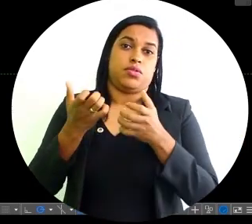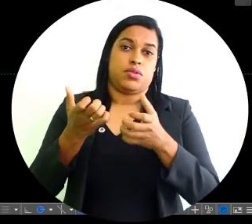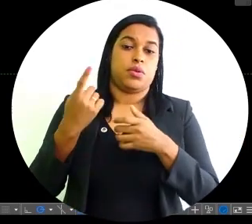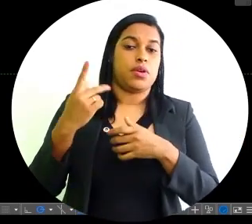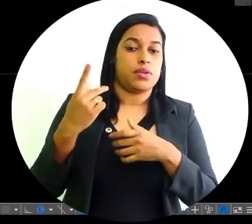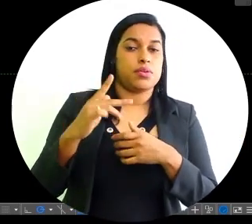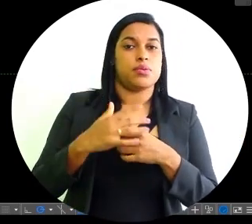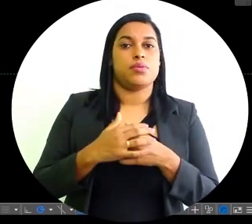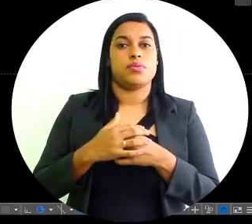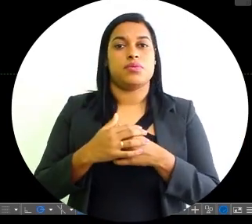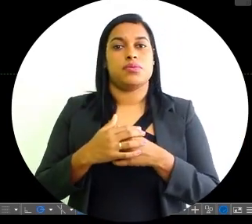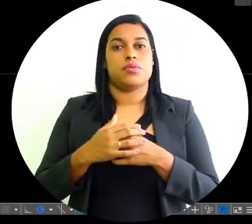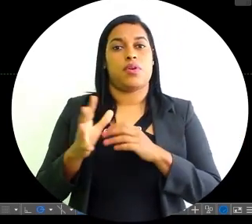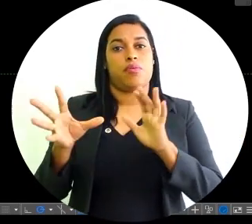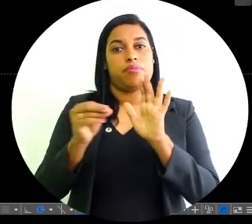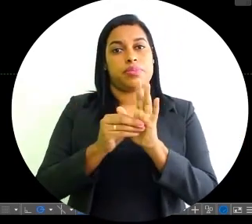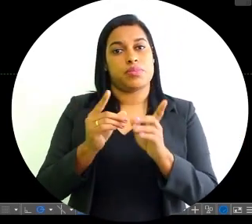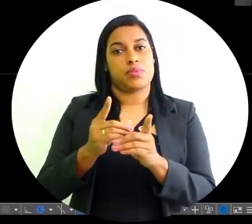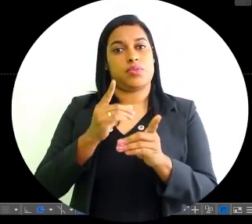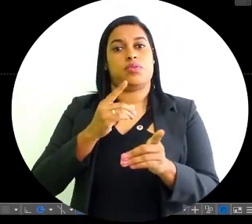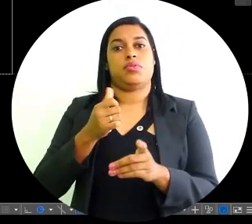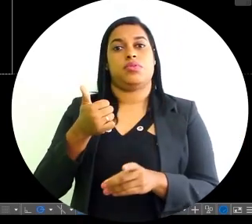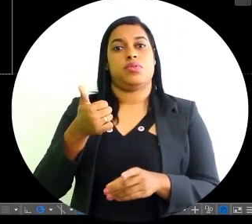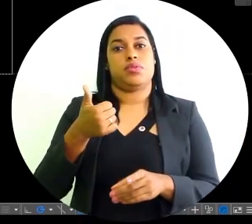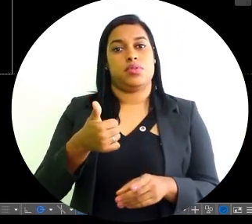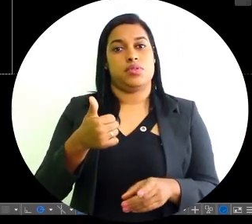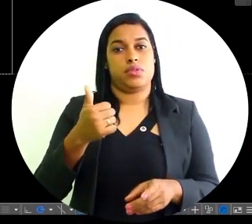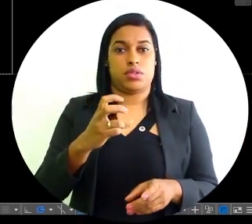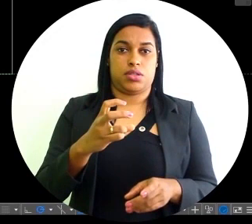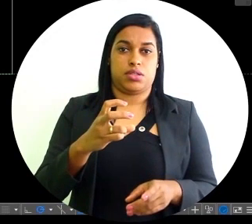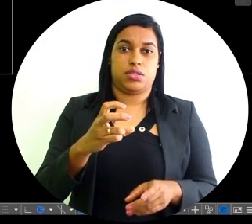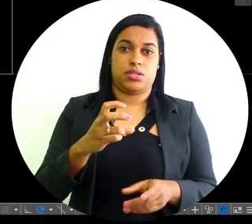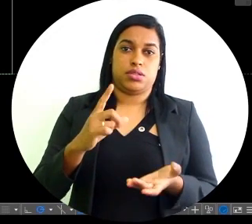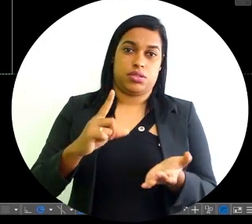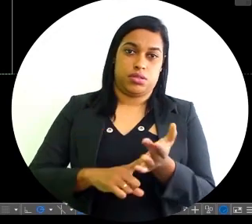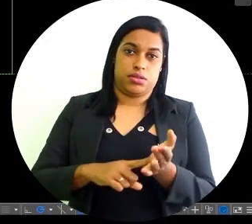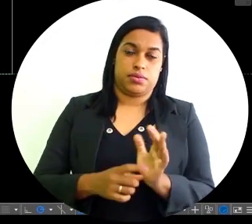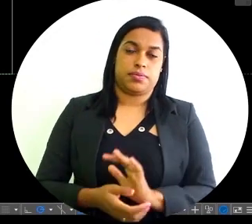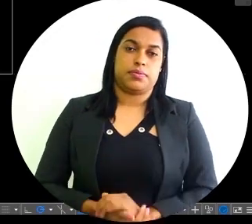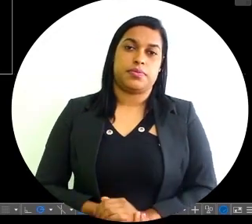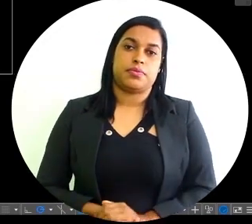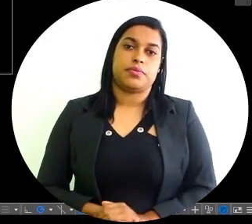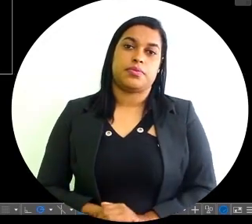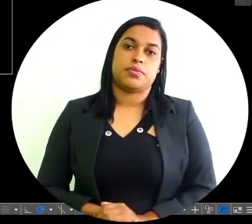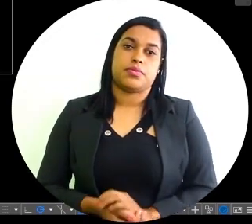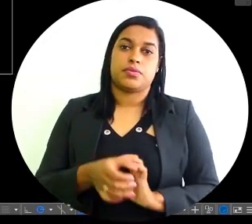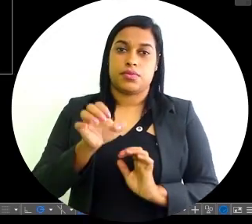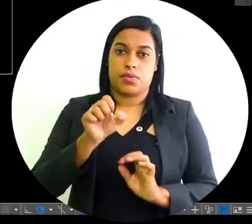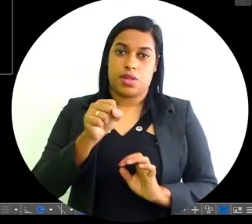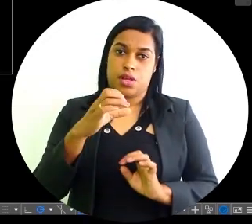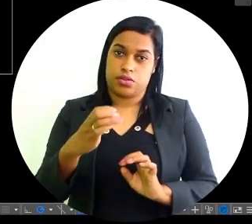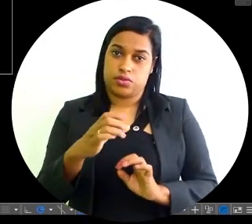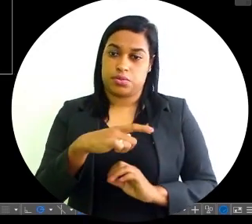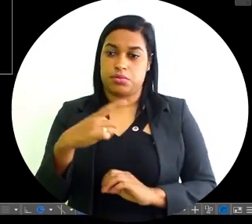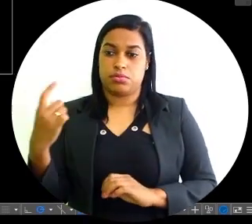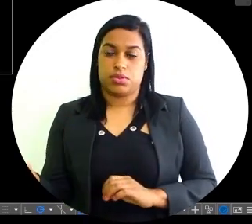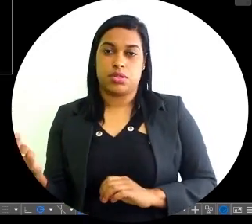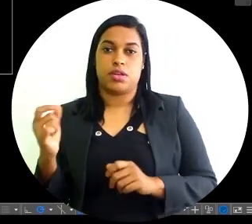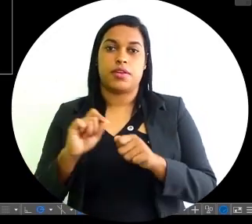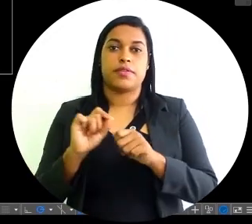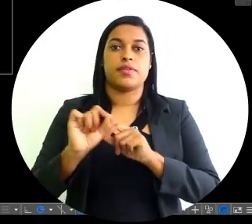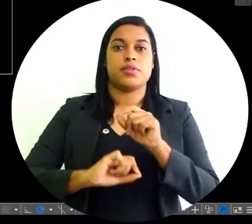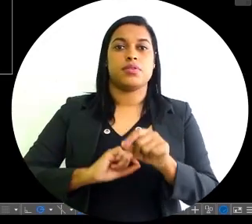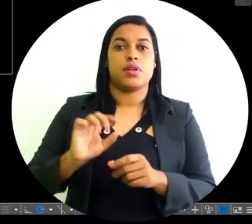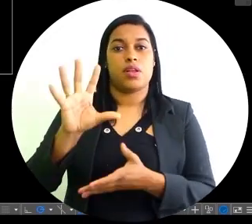No caso, eu vou colocar uma distância de 15, Enter. E ESC para sair. Então, o que ele fez? Ele